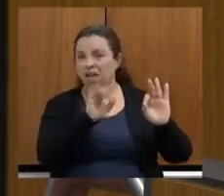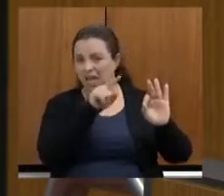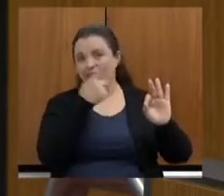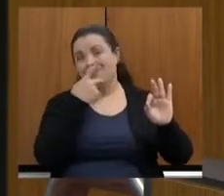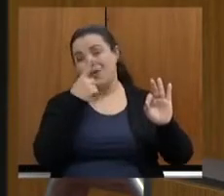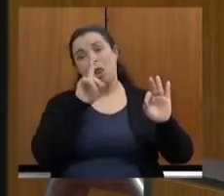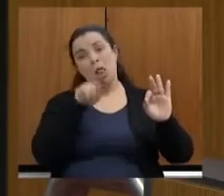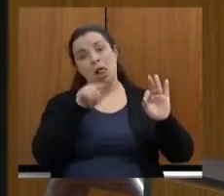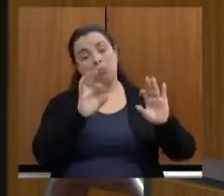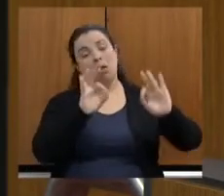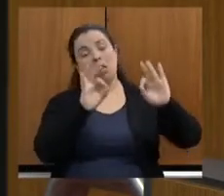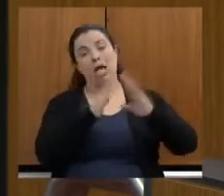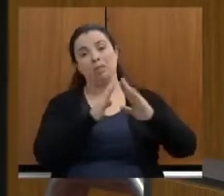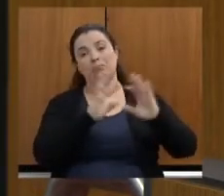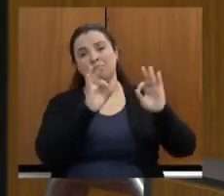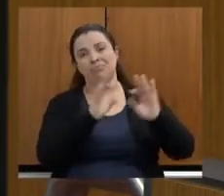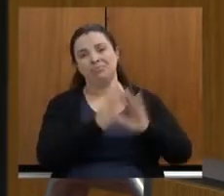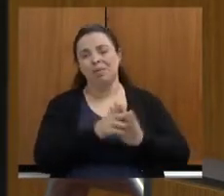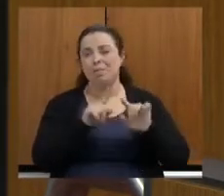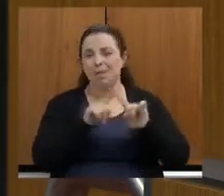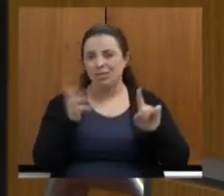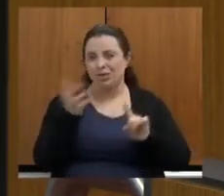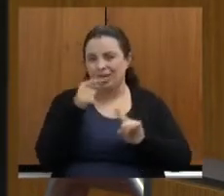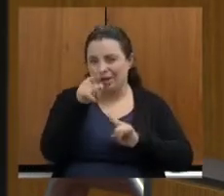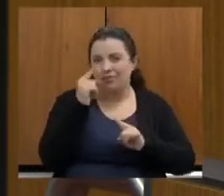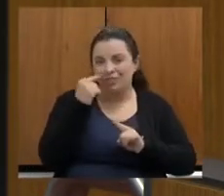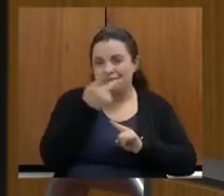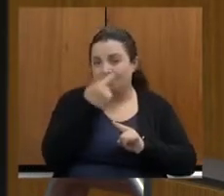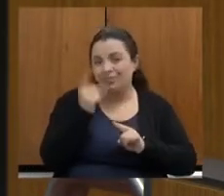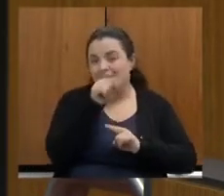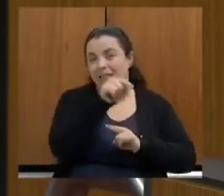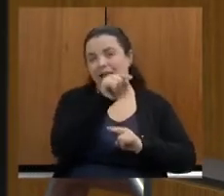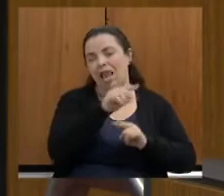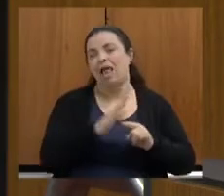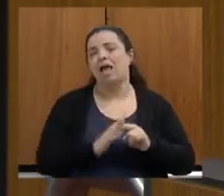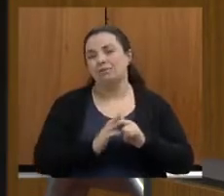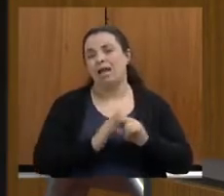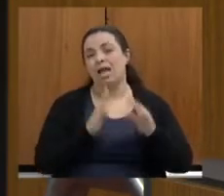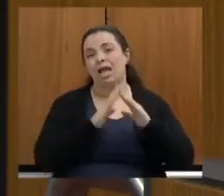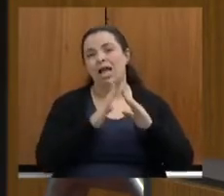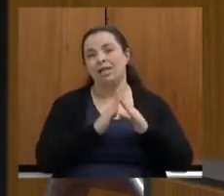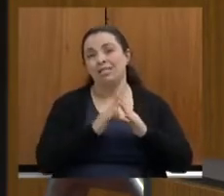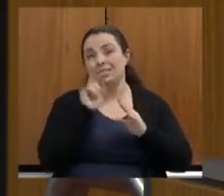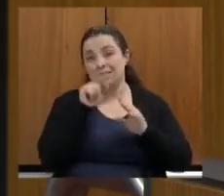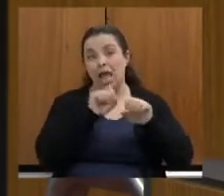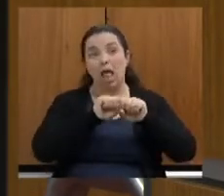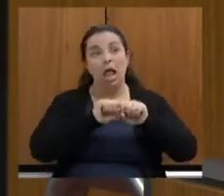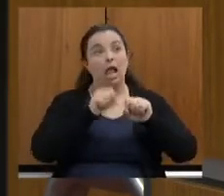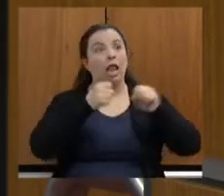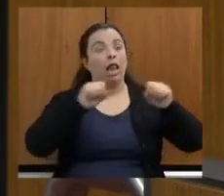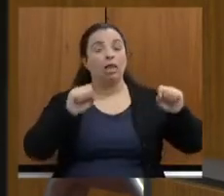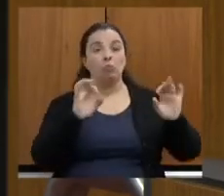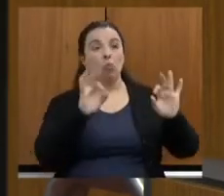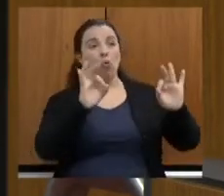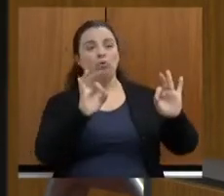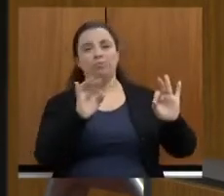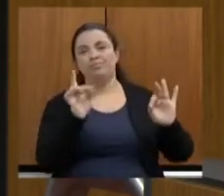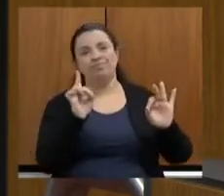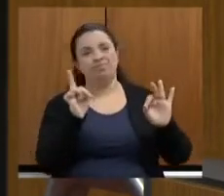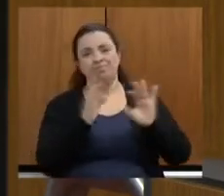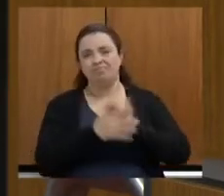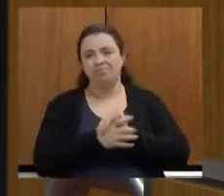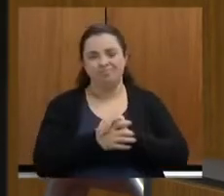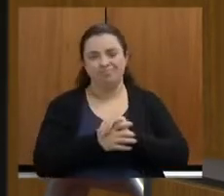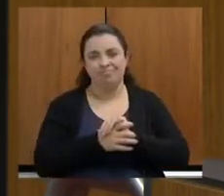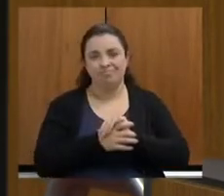oportunidade de entrar nessas mansões para ver o tamanho de fato que ela é os quartos